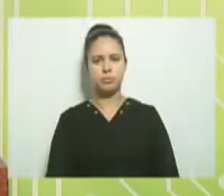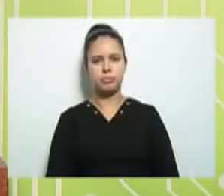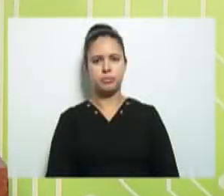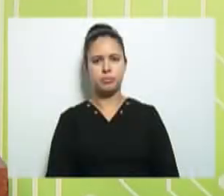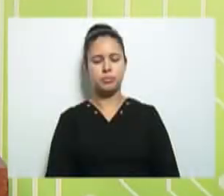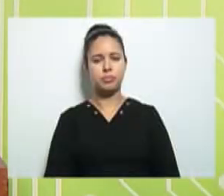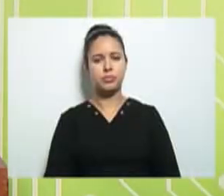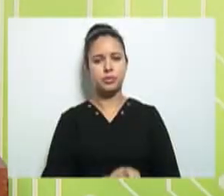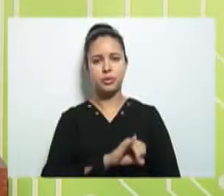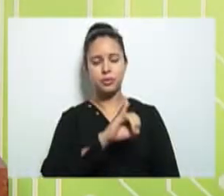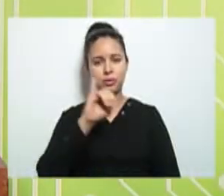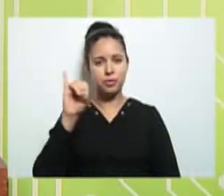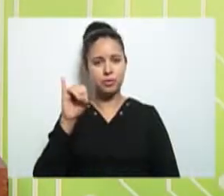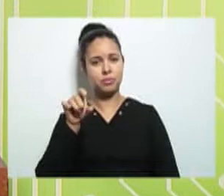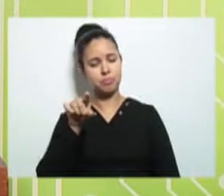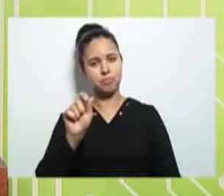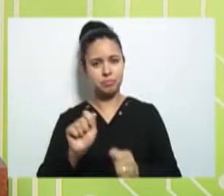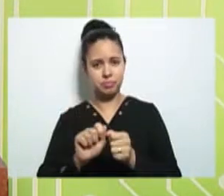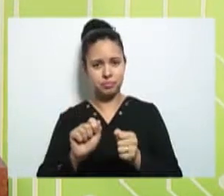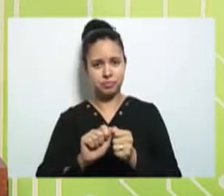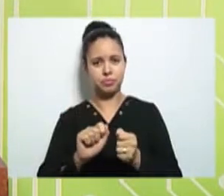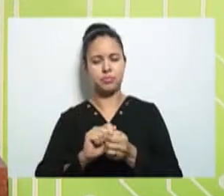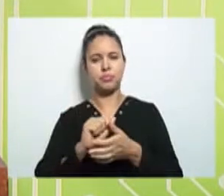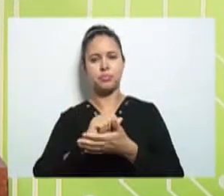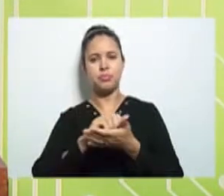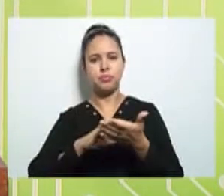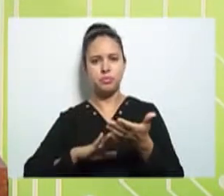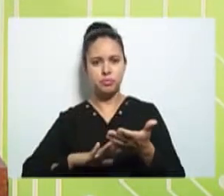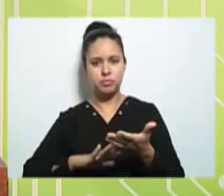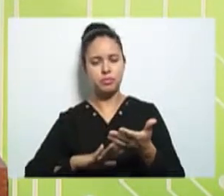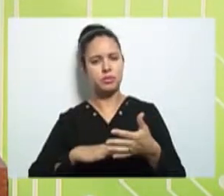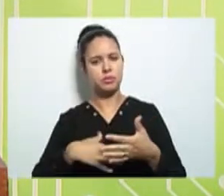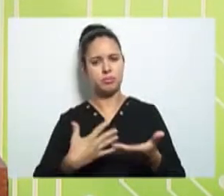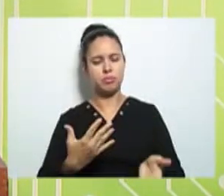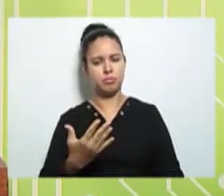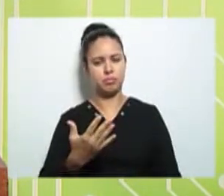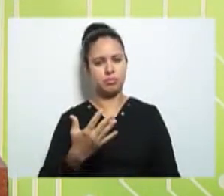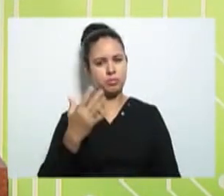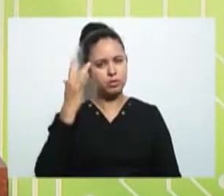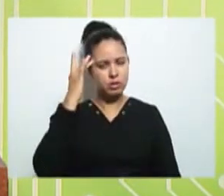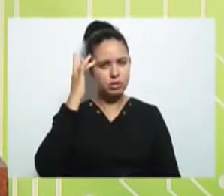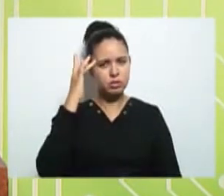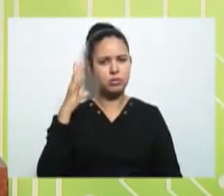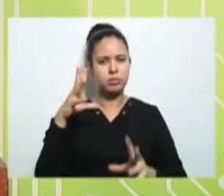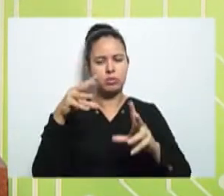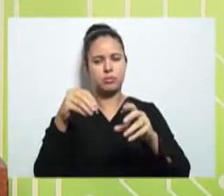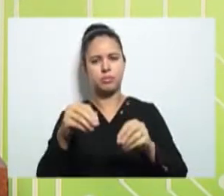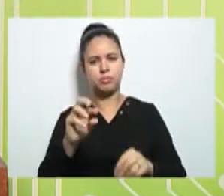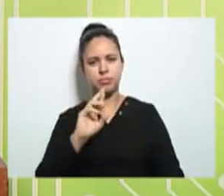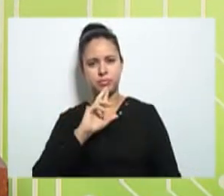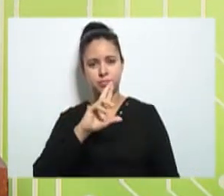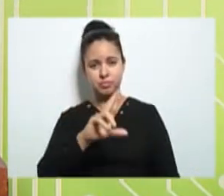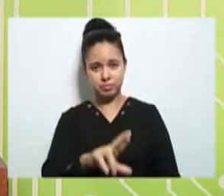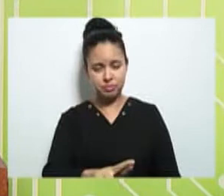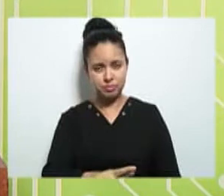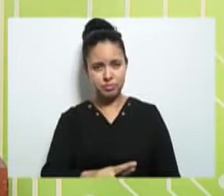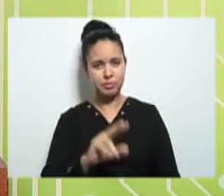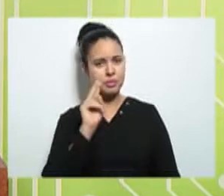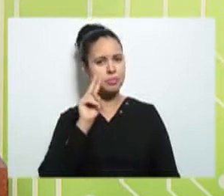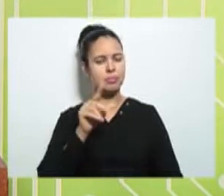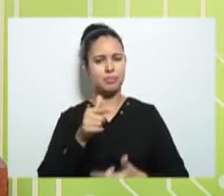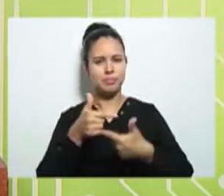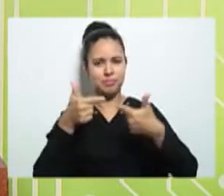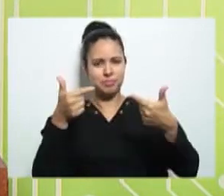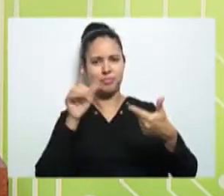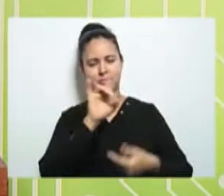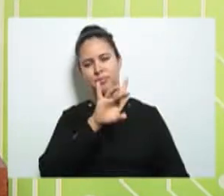E aí, turma, fizeram a atividade? Bom, acho que todo mundo fez, né? Aliás, estava facinha, tô vendo aí o sorriso de cada um de vocês, não é isso?